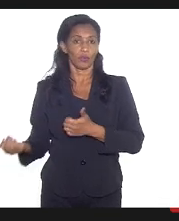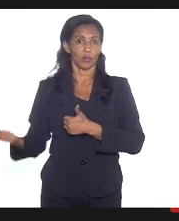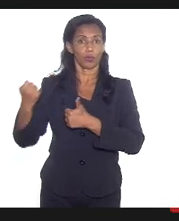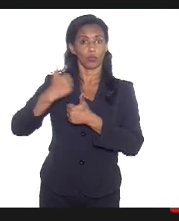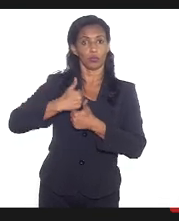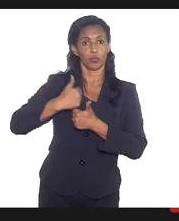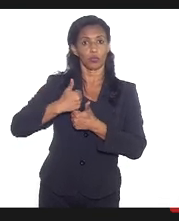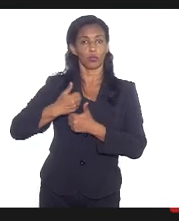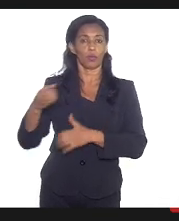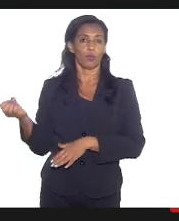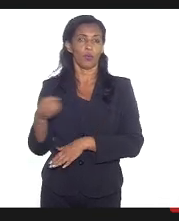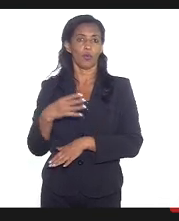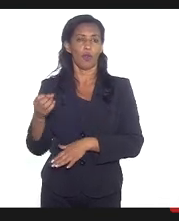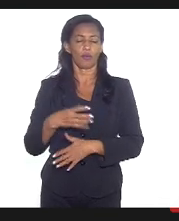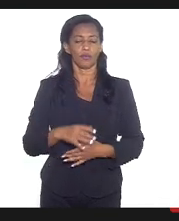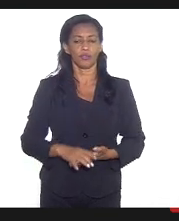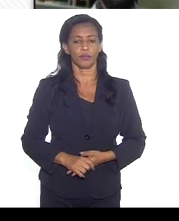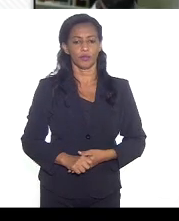por novos.